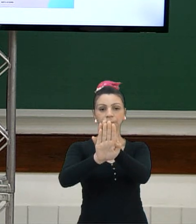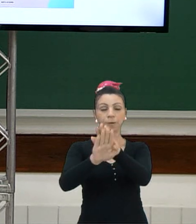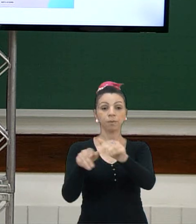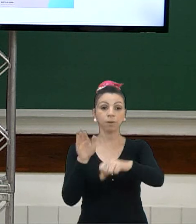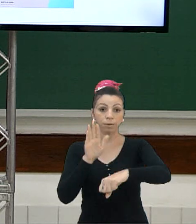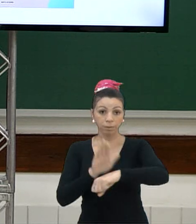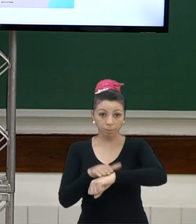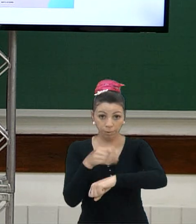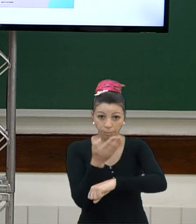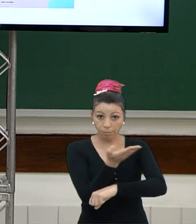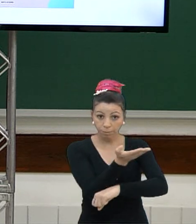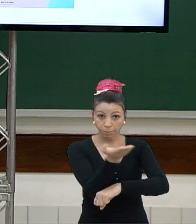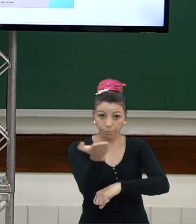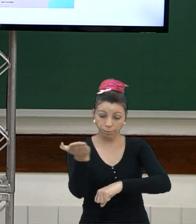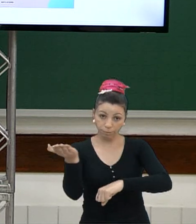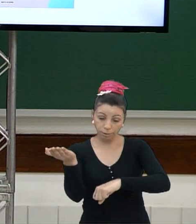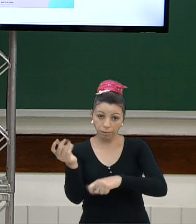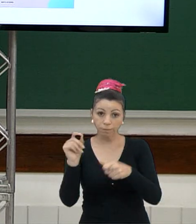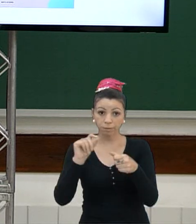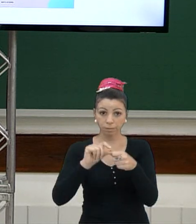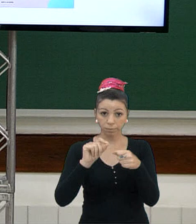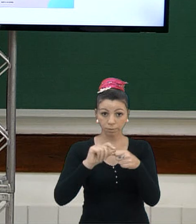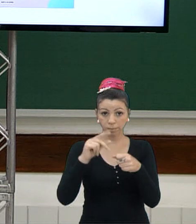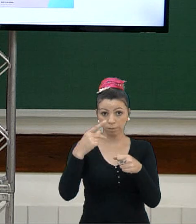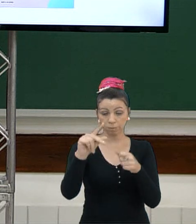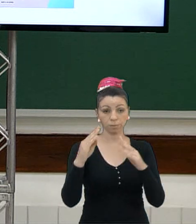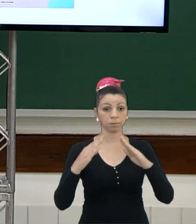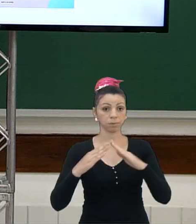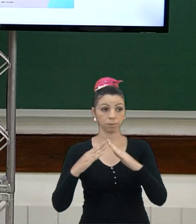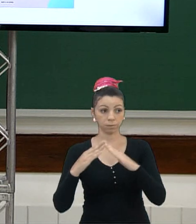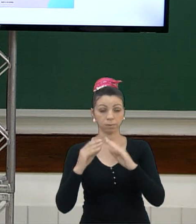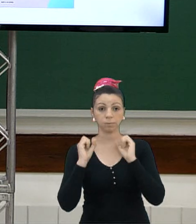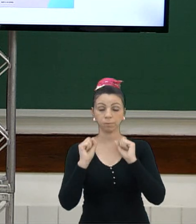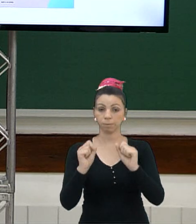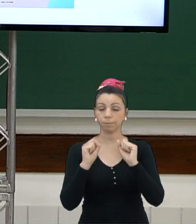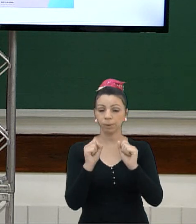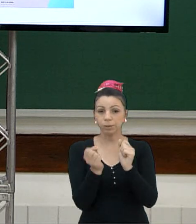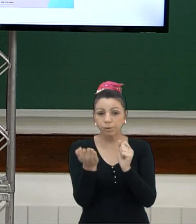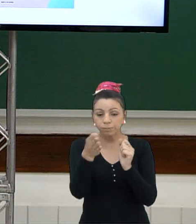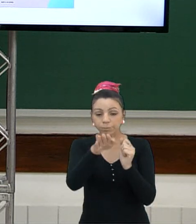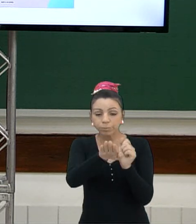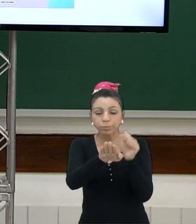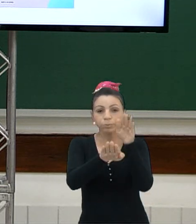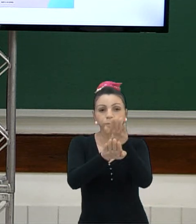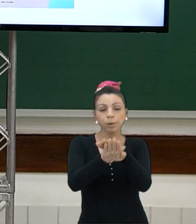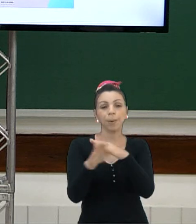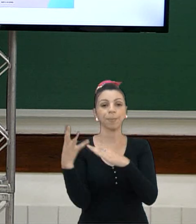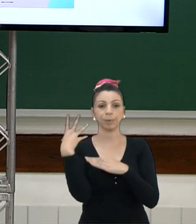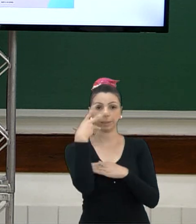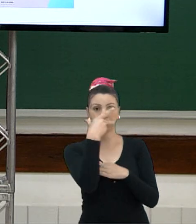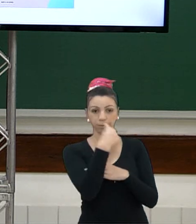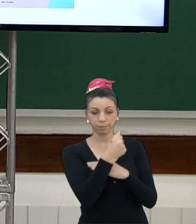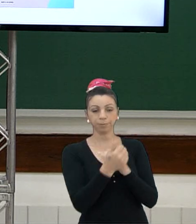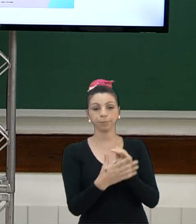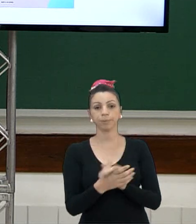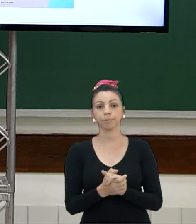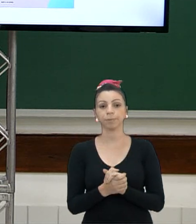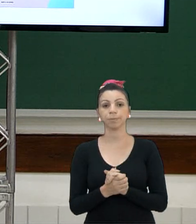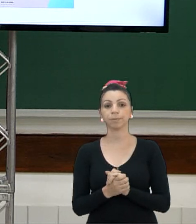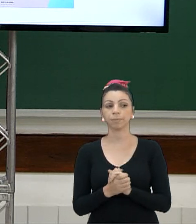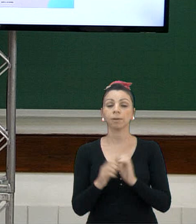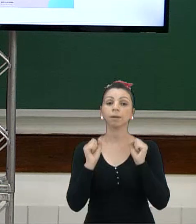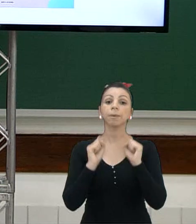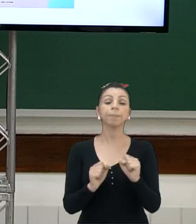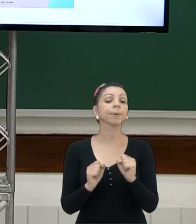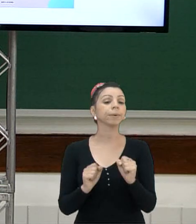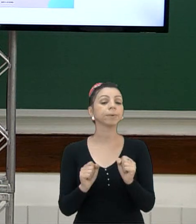tempinho para vocês fazerem isso aí na casa de vocês. Podem fazer bem dobradinho, bem bonitinho o folheto de vocês. Pode ser